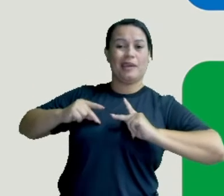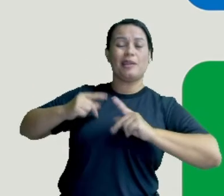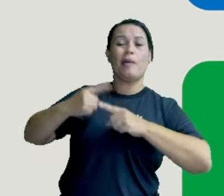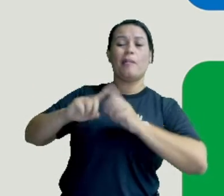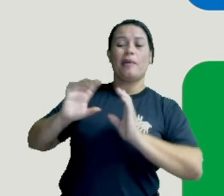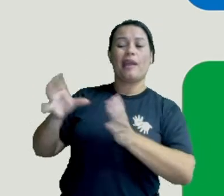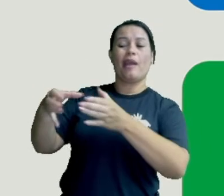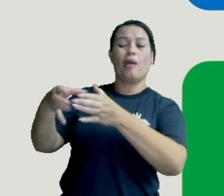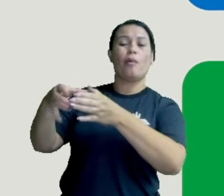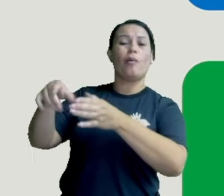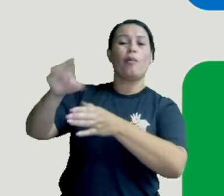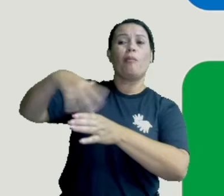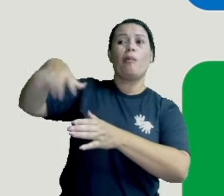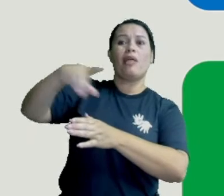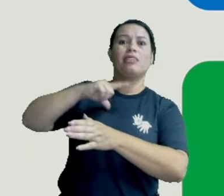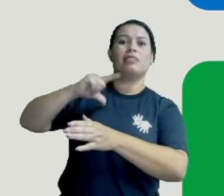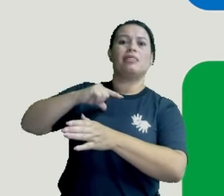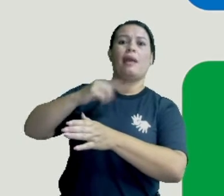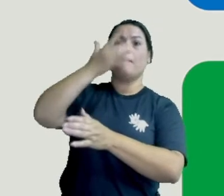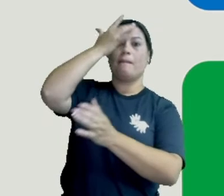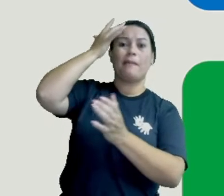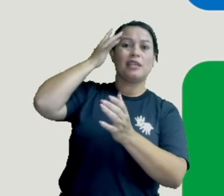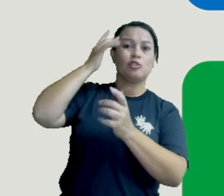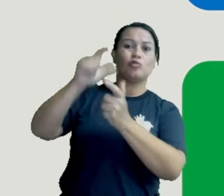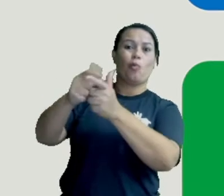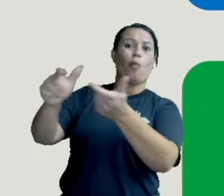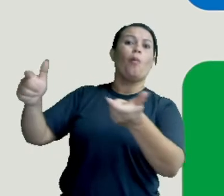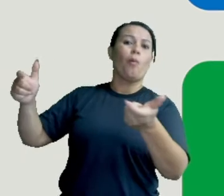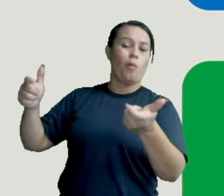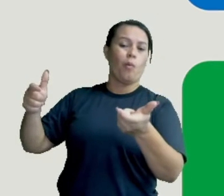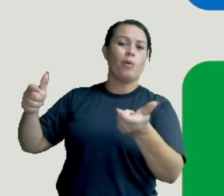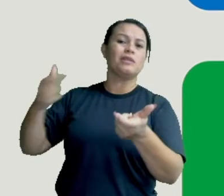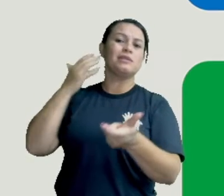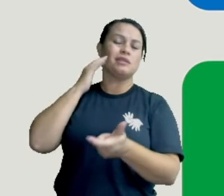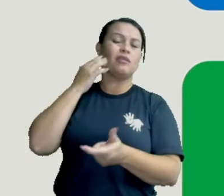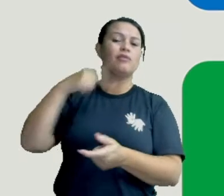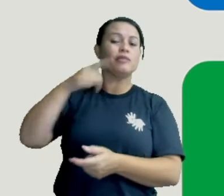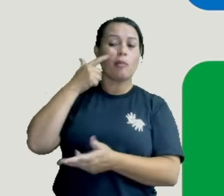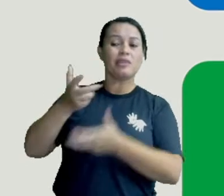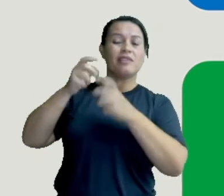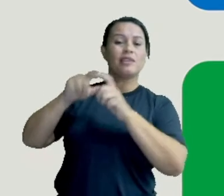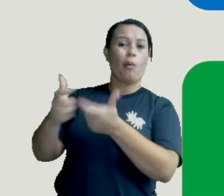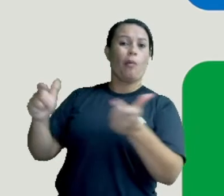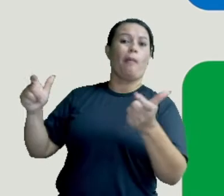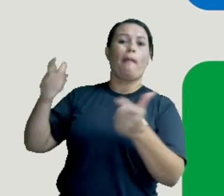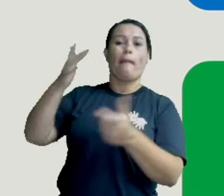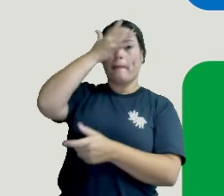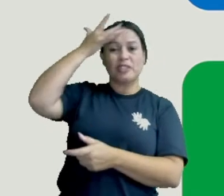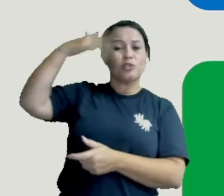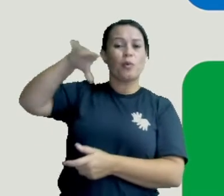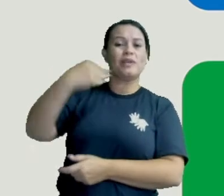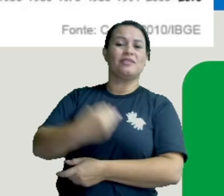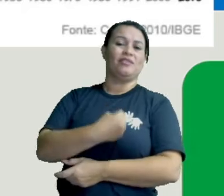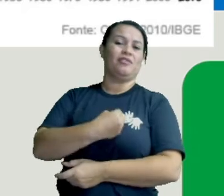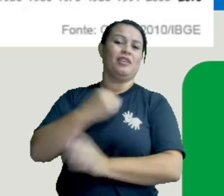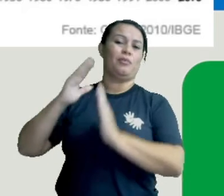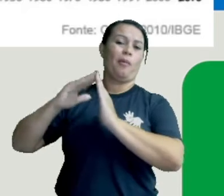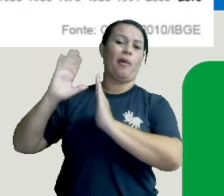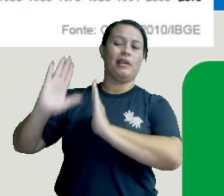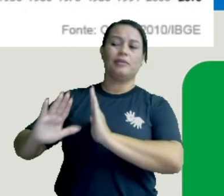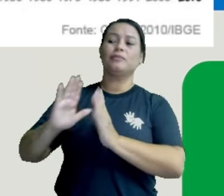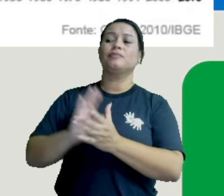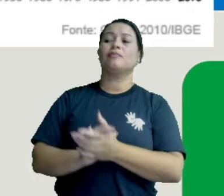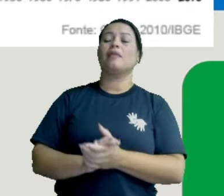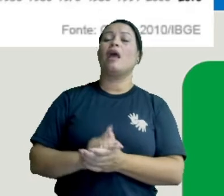que concentram grande concentração populacional, onde você vai ter um grande número de pessoas ali vivendo, tá?